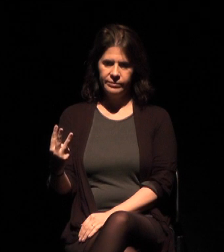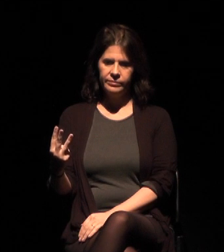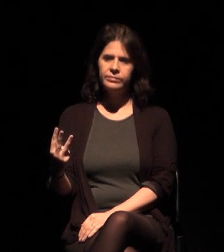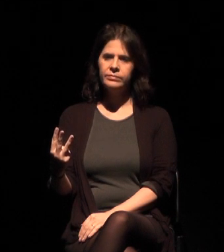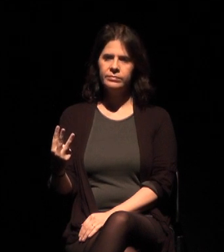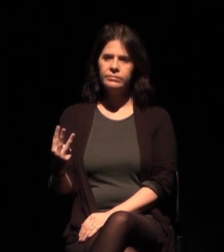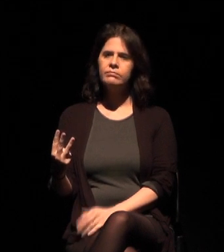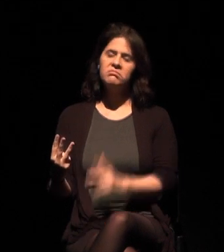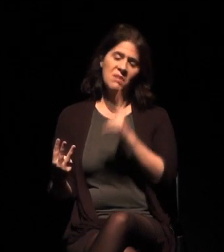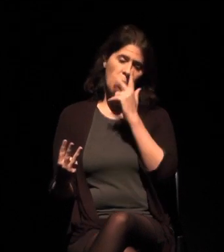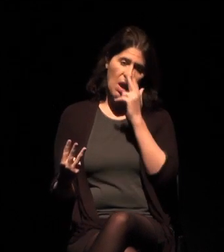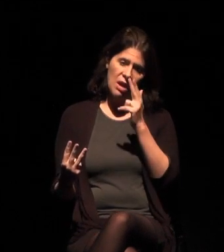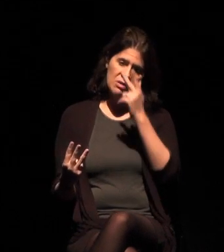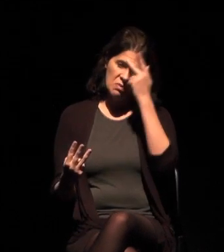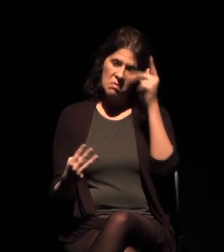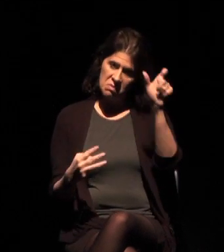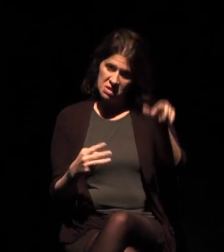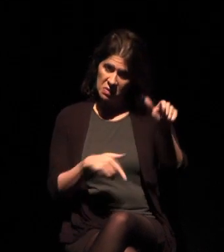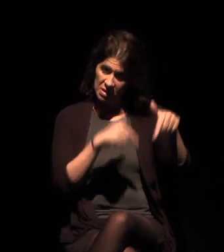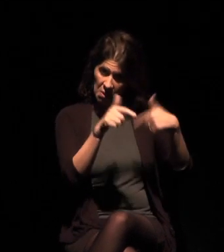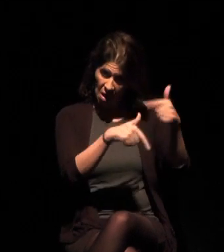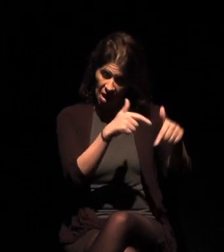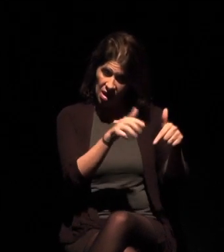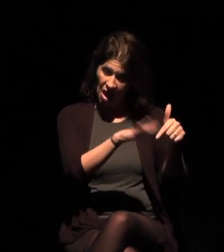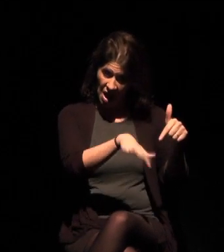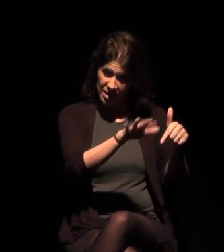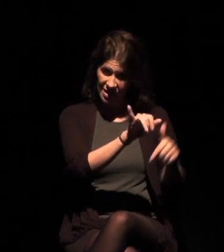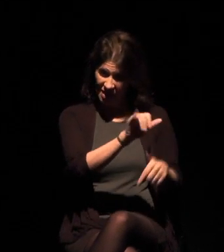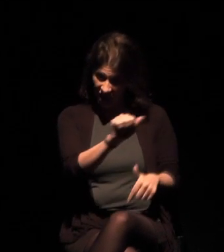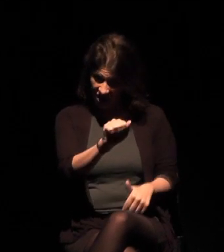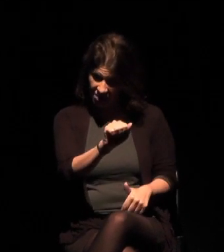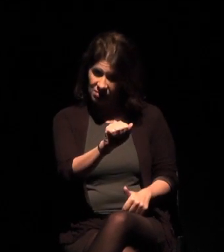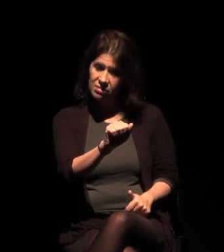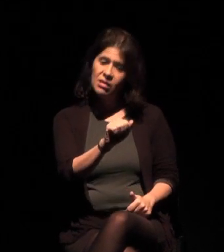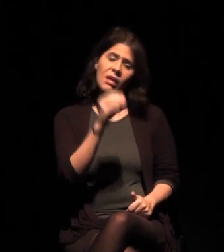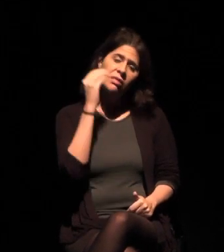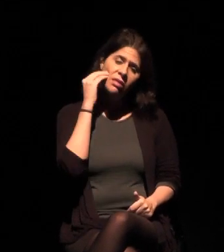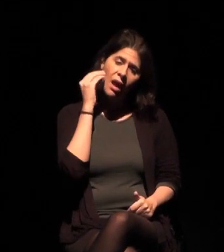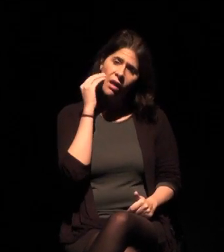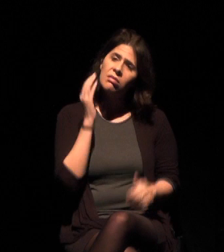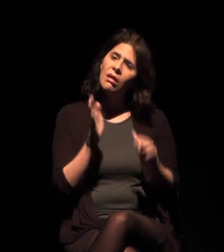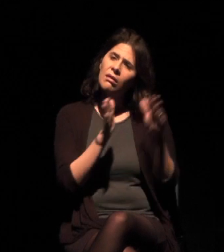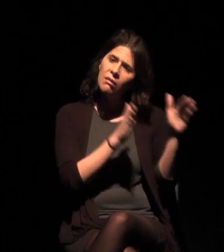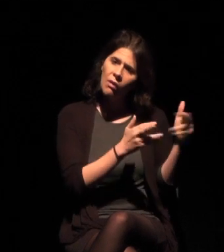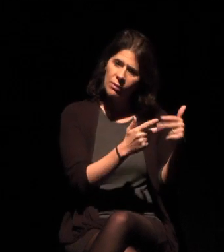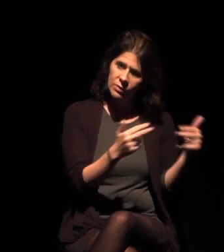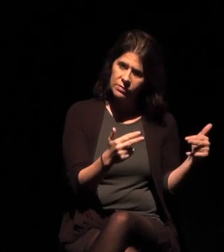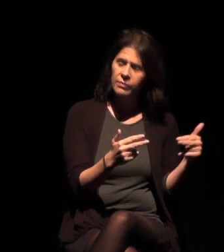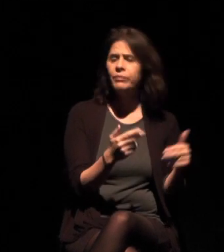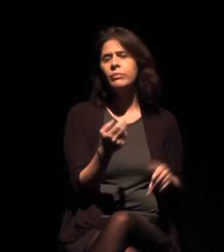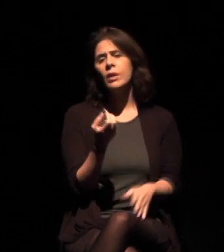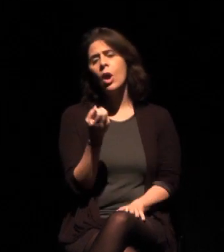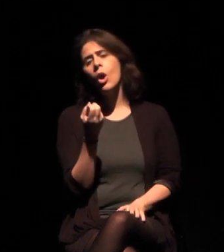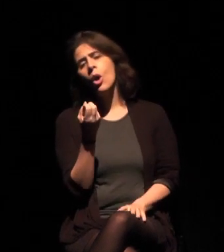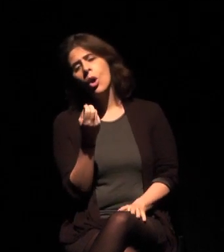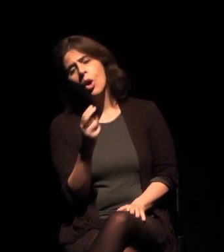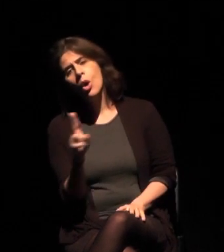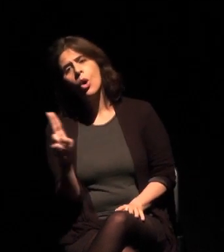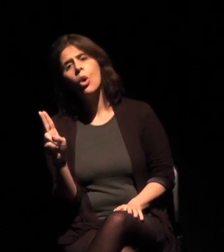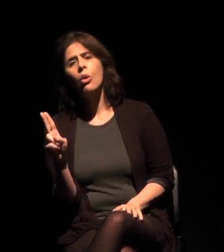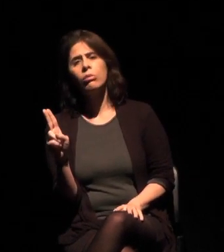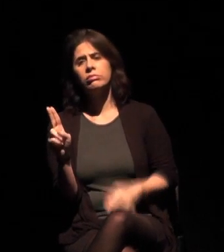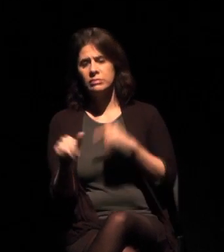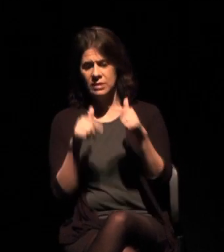nessa área ou tenta ficar em uma parte mais ou menos né tem que trabalhar em alguma coisa então ou você representa trabalho a